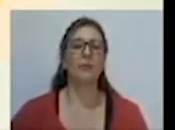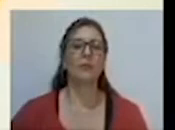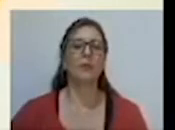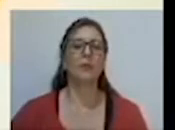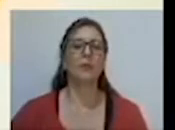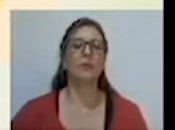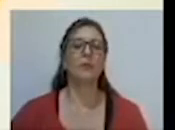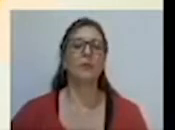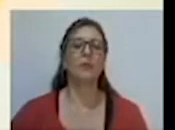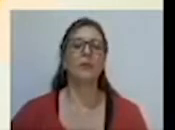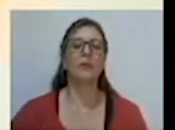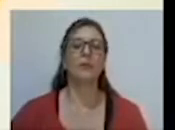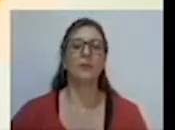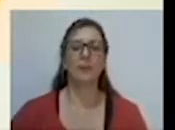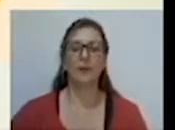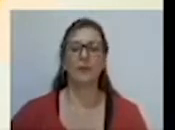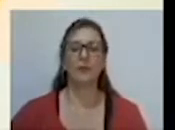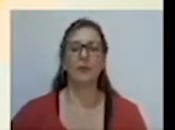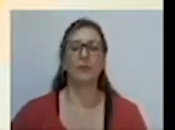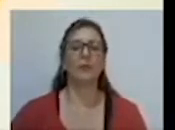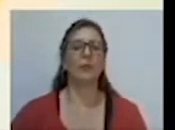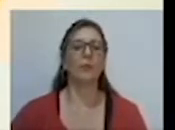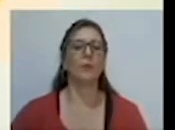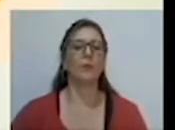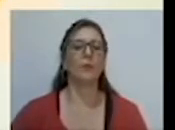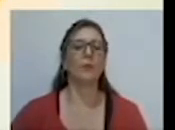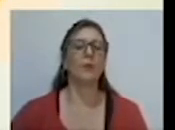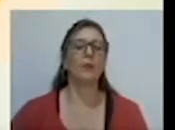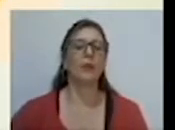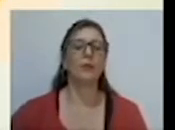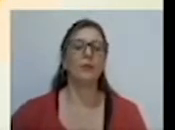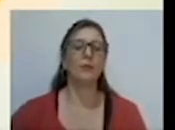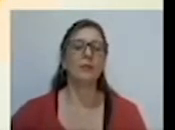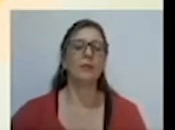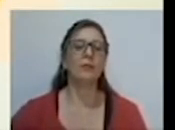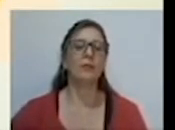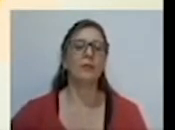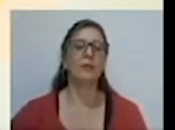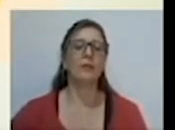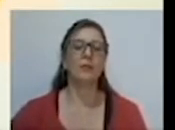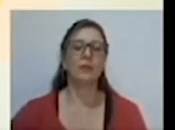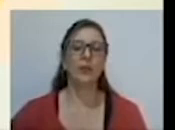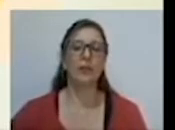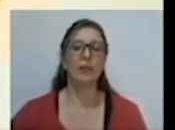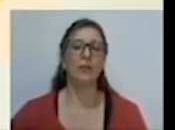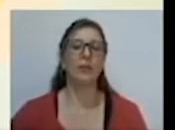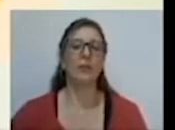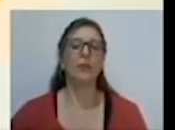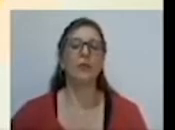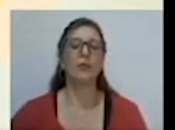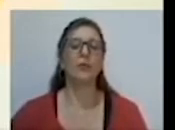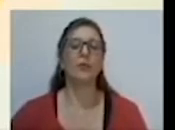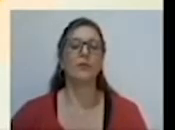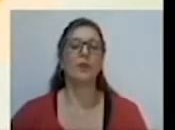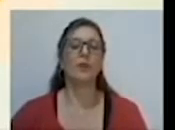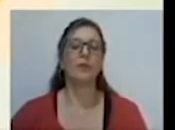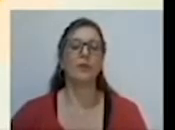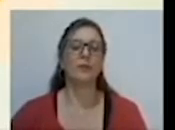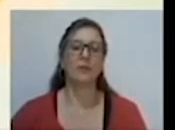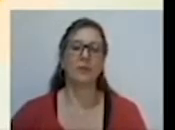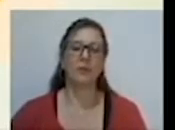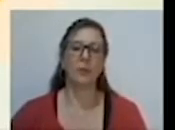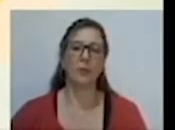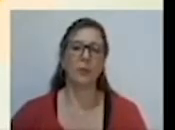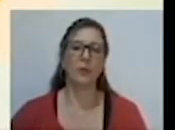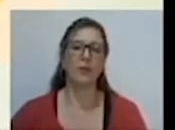o sangue para os pulmões e outras partes do corpo. A contração do ventrículo direito impulsiona o sangue em